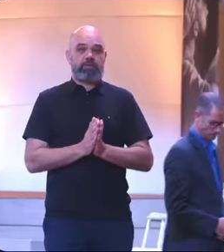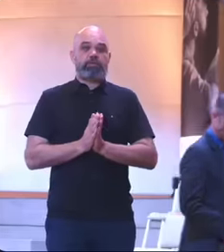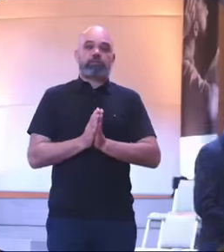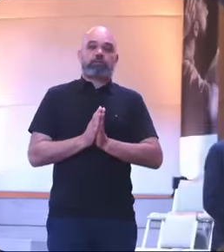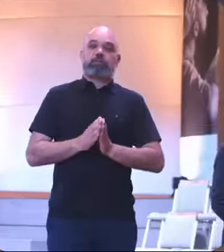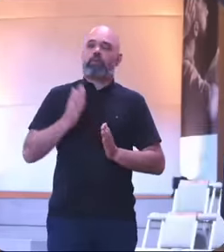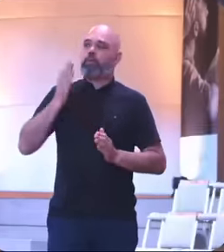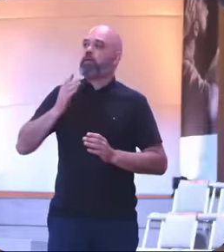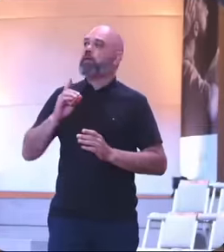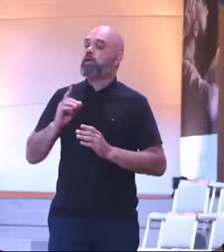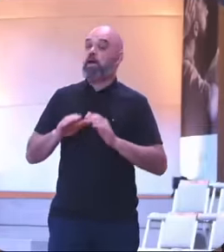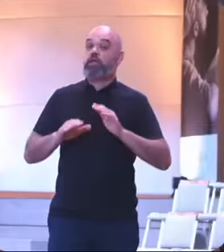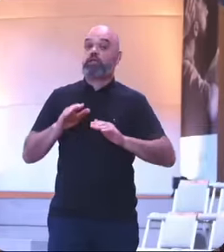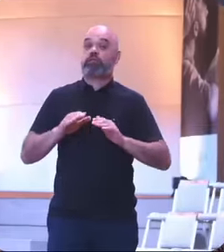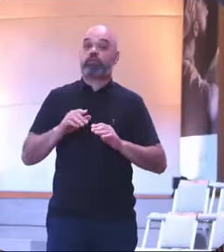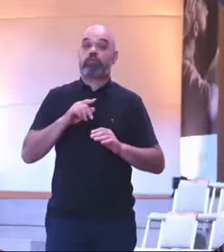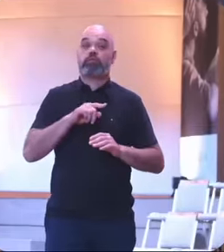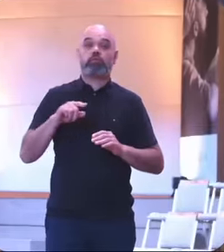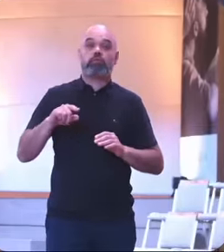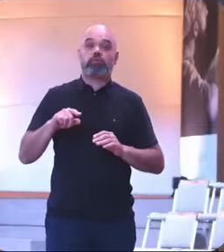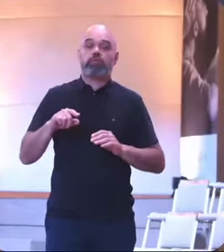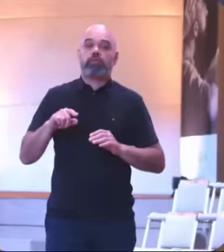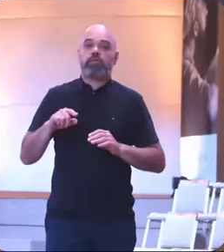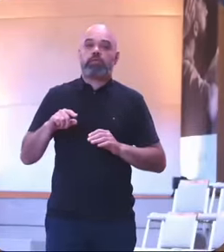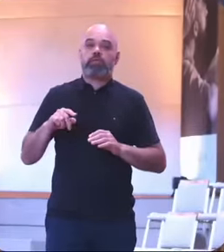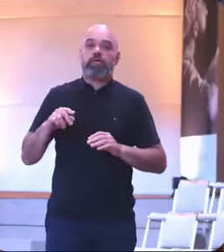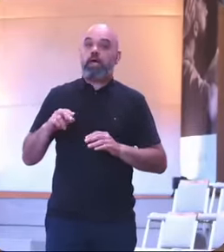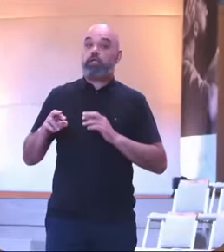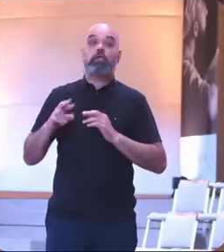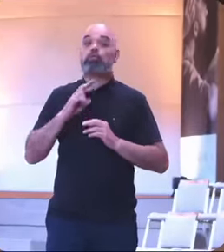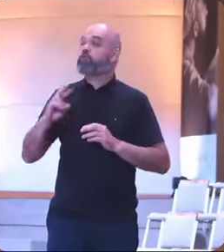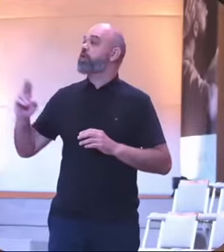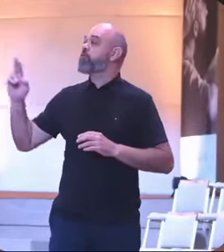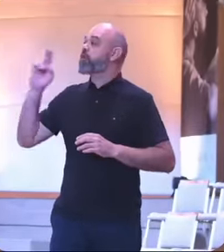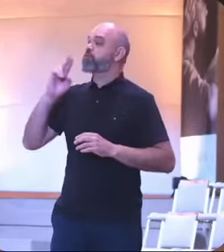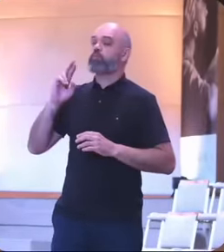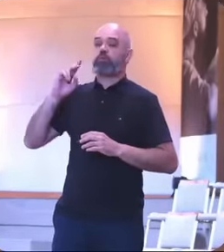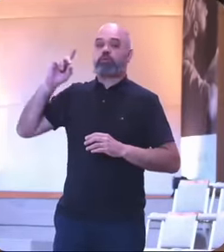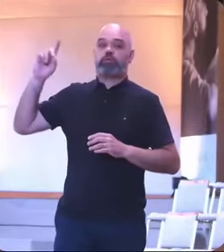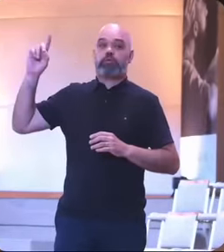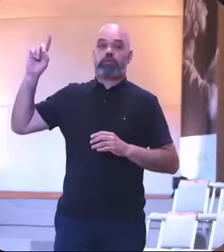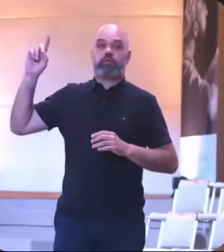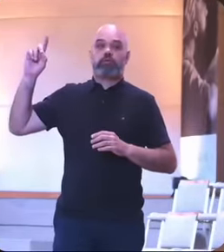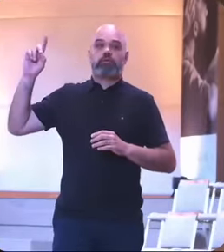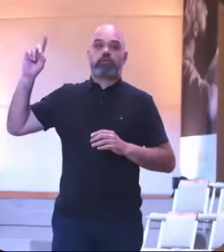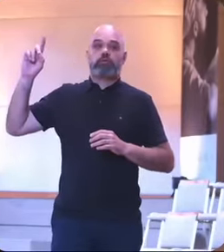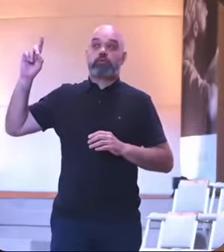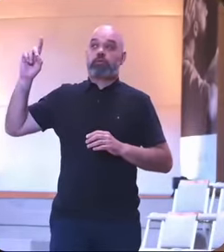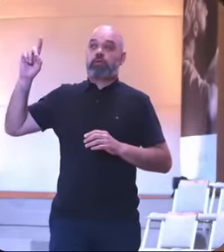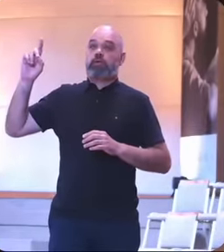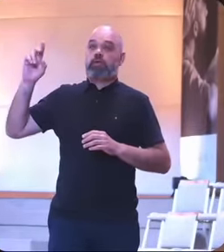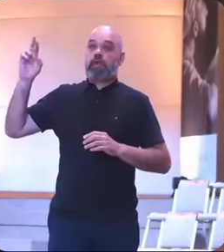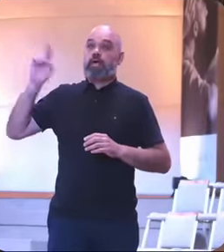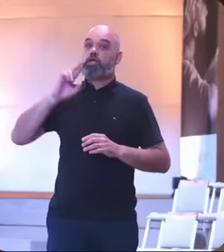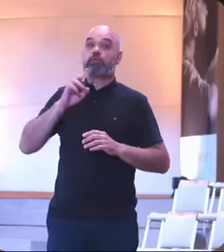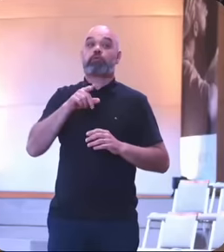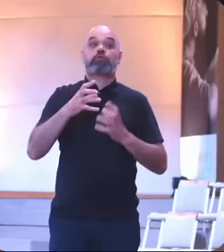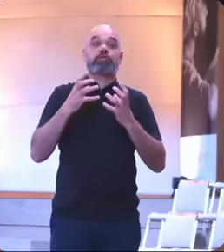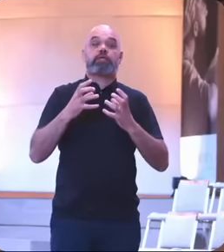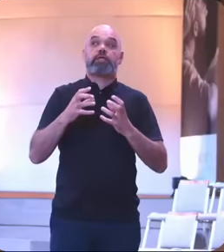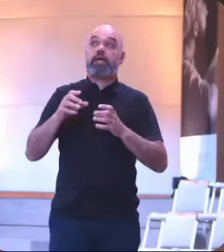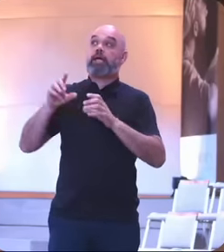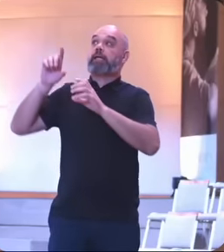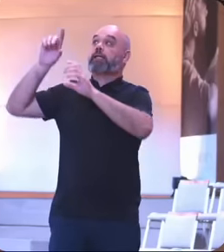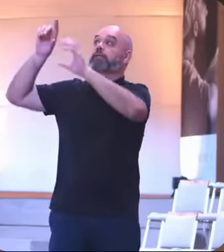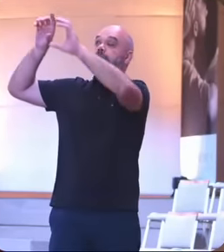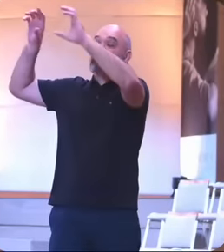de Deus enquanto elas não foram atendidas. Estão lá no incenso do céu. E hoje o Espírito Santo